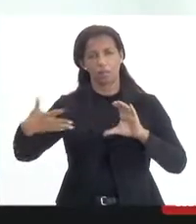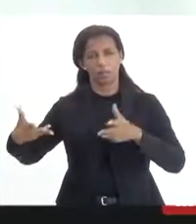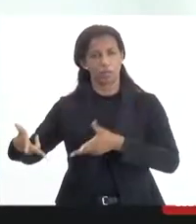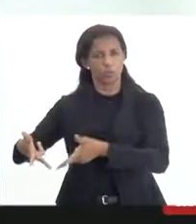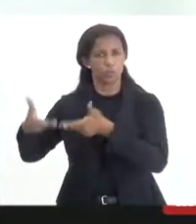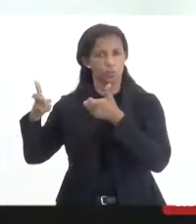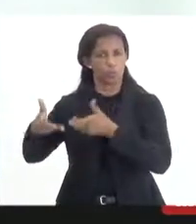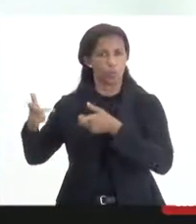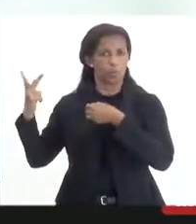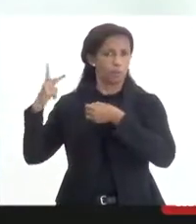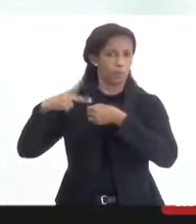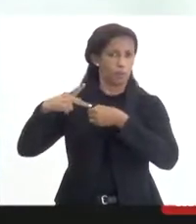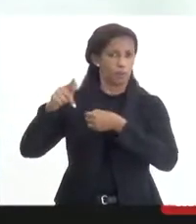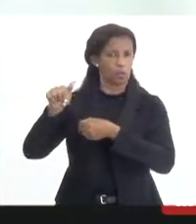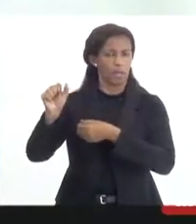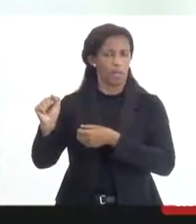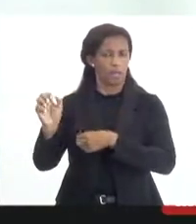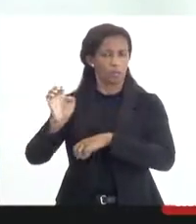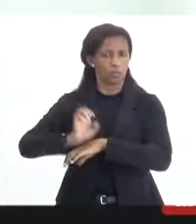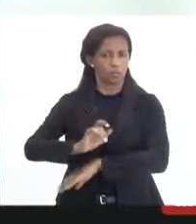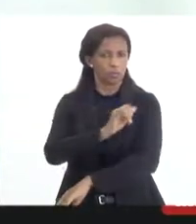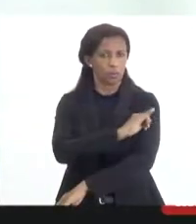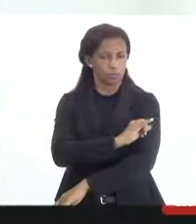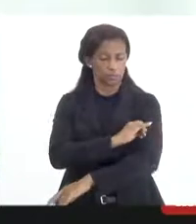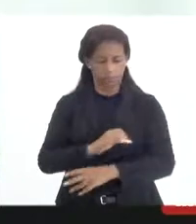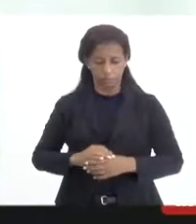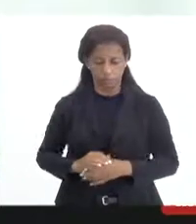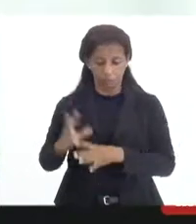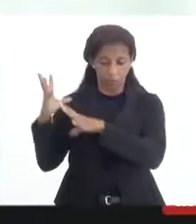petróleo e de gás no estado do Rio de Janeiro somam